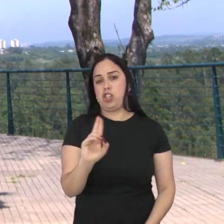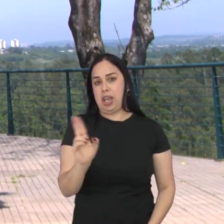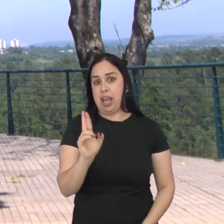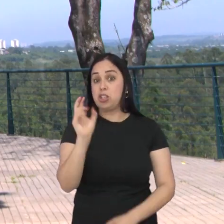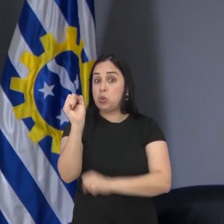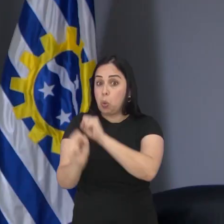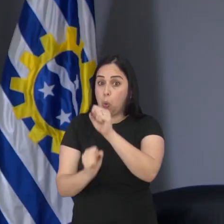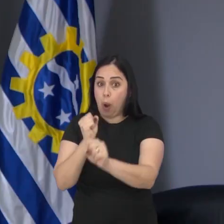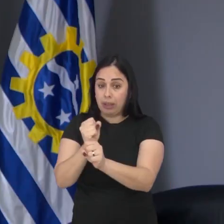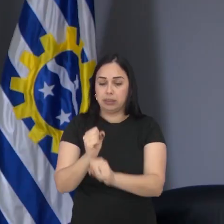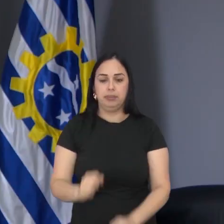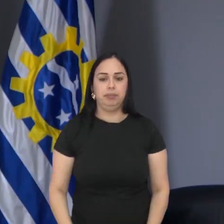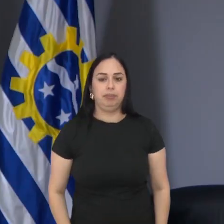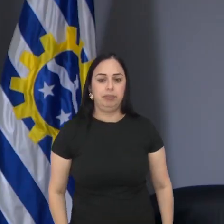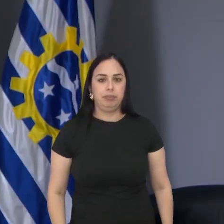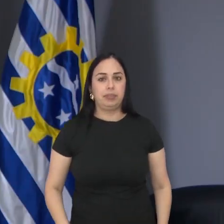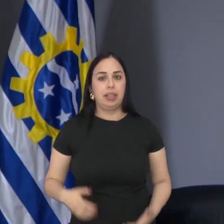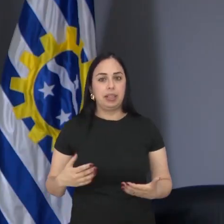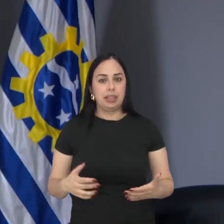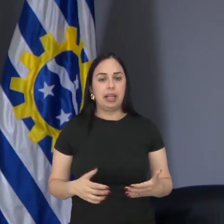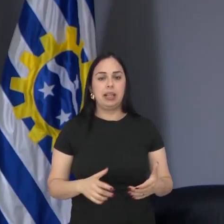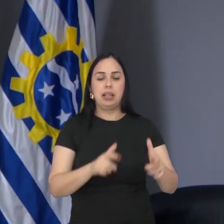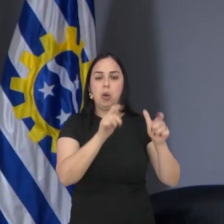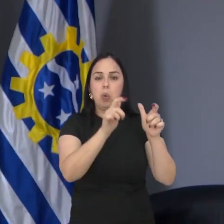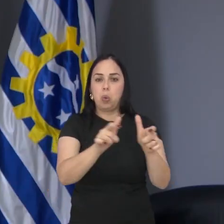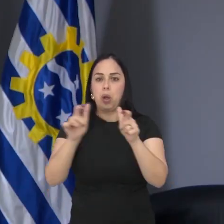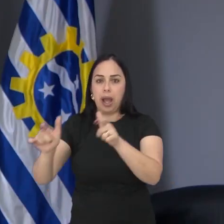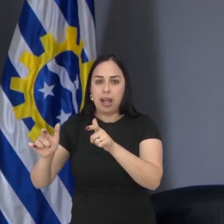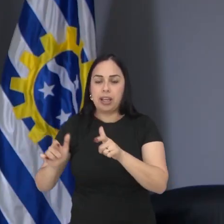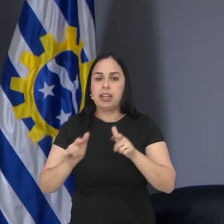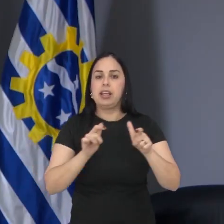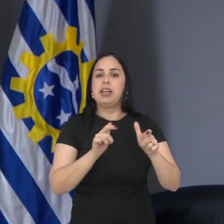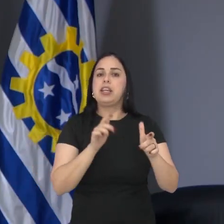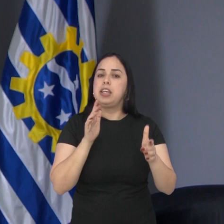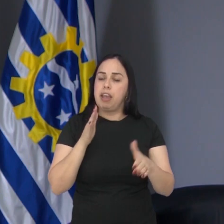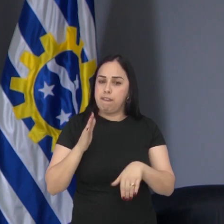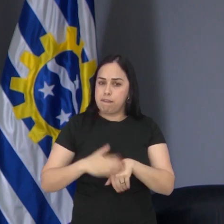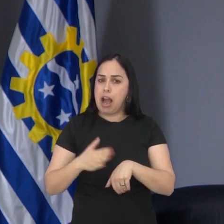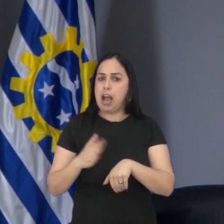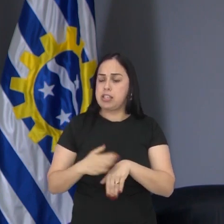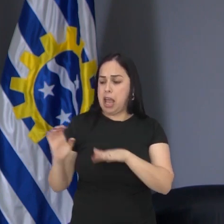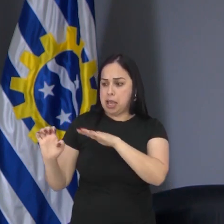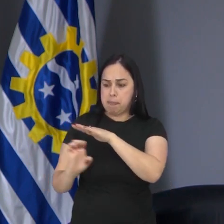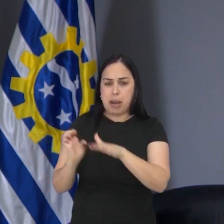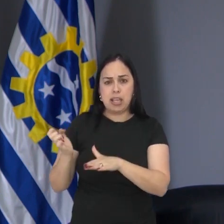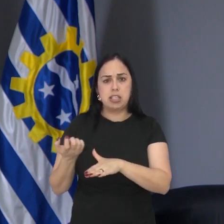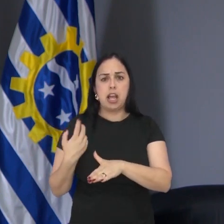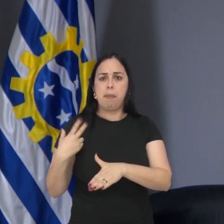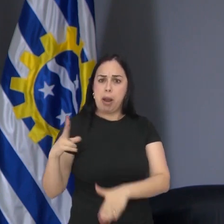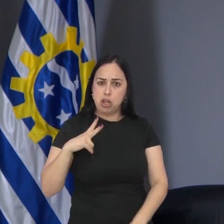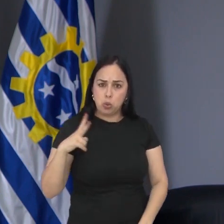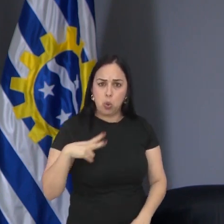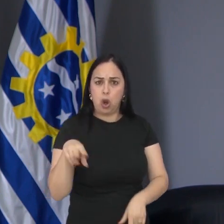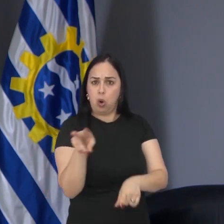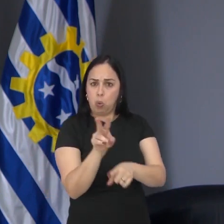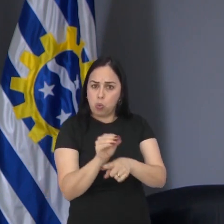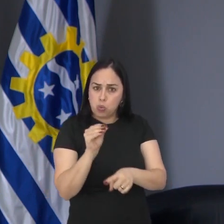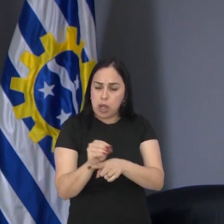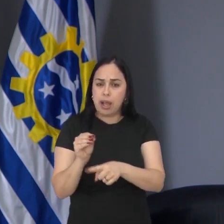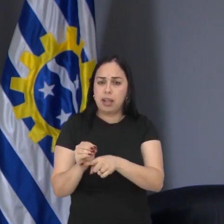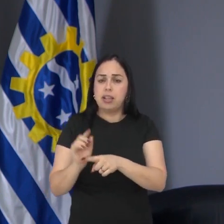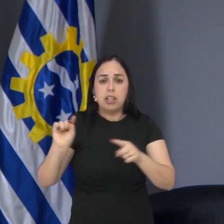5.400.000 por ano. Cada equipamento que a gente faz a concessão, a gente busca um especialista para administrar aquele equipamento público e a